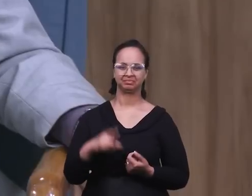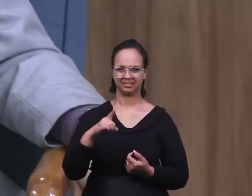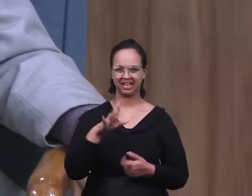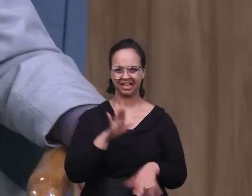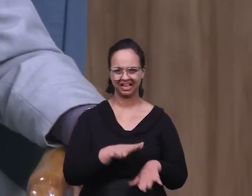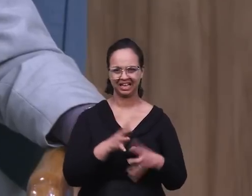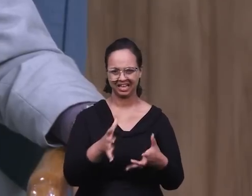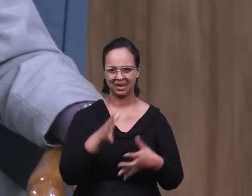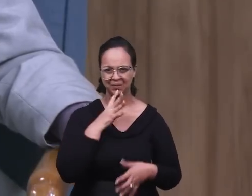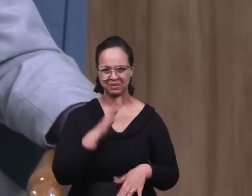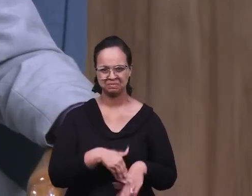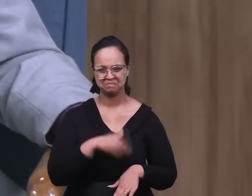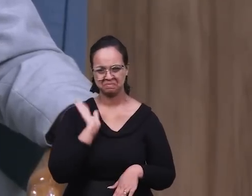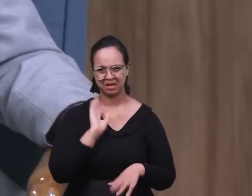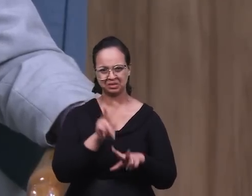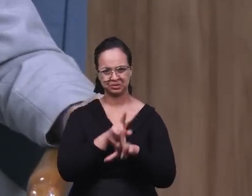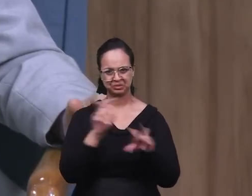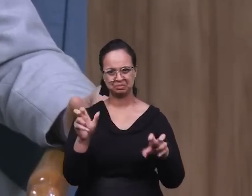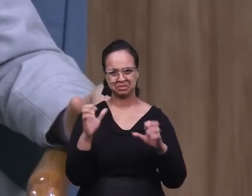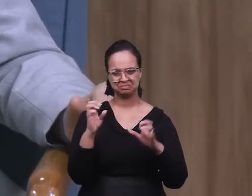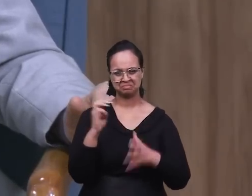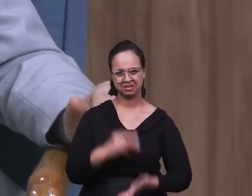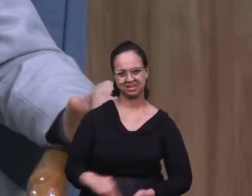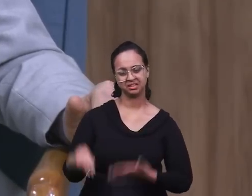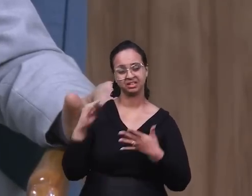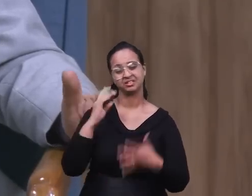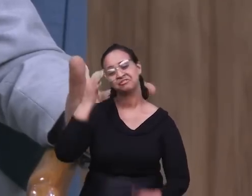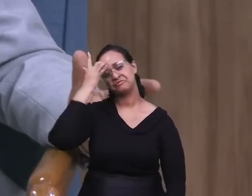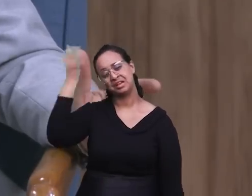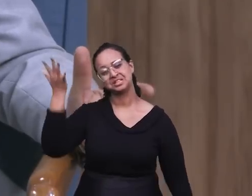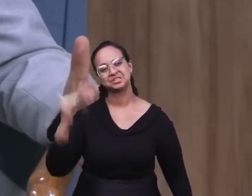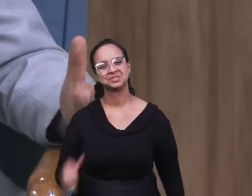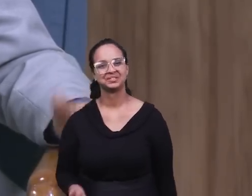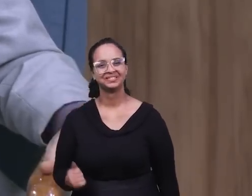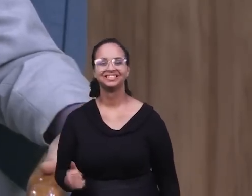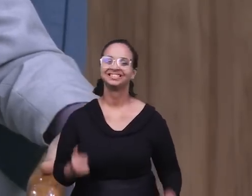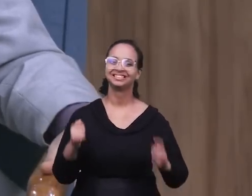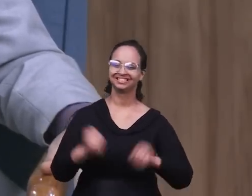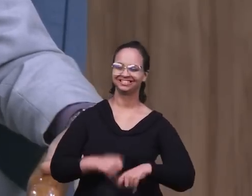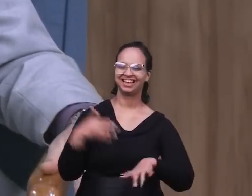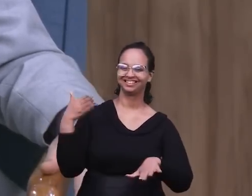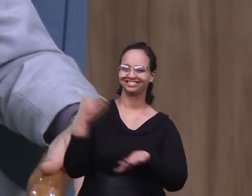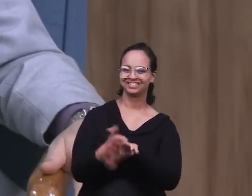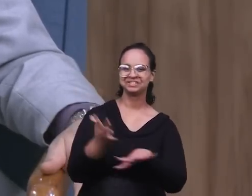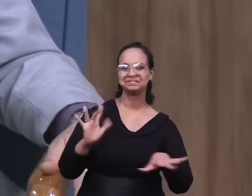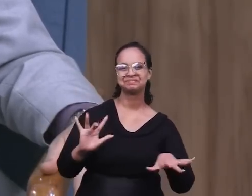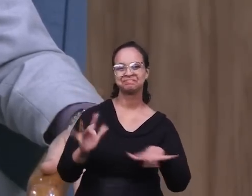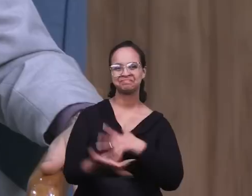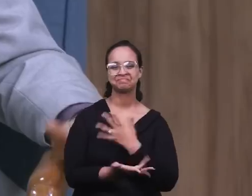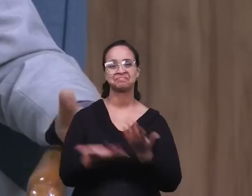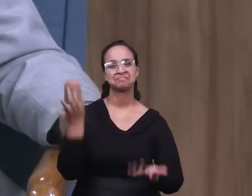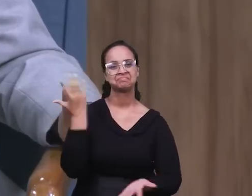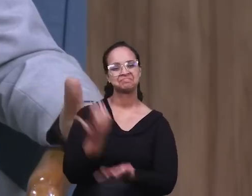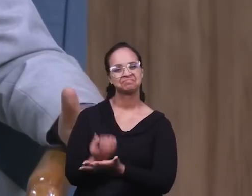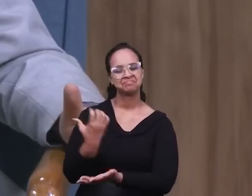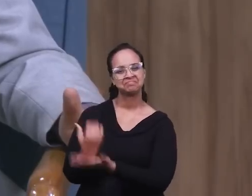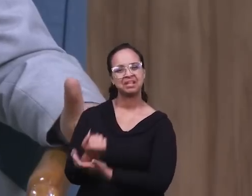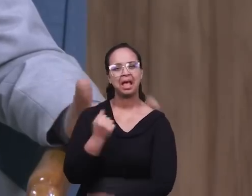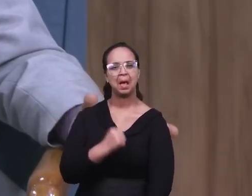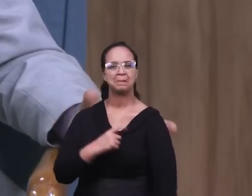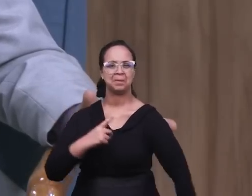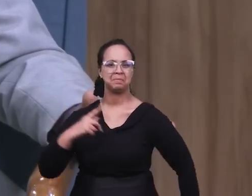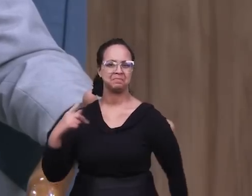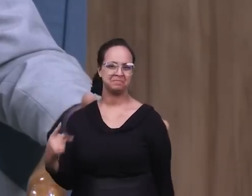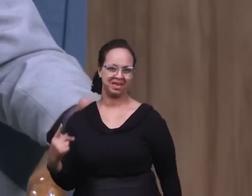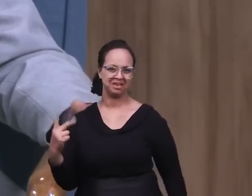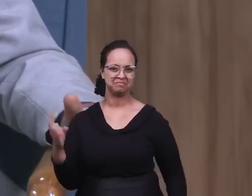Quer conhecer mais sobre a Igreja Cristã Maranata e os nossos projetos? É muito simples. É só acessar as nossas redes sociais e baixe os aplicativos da